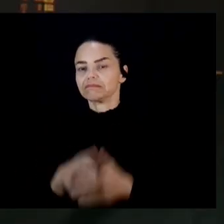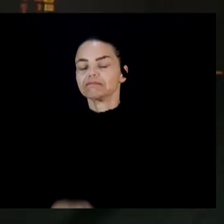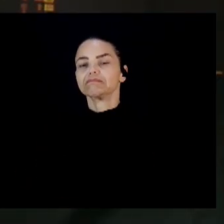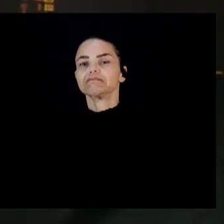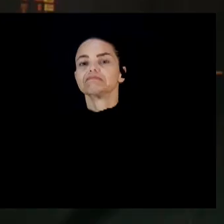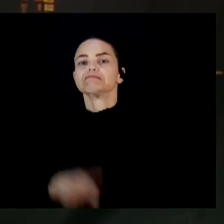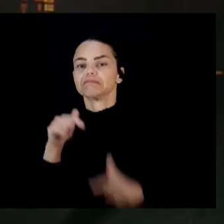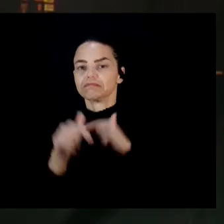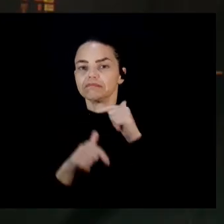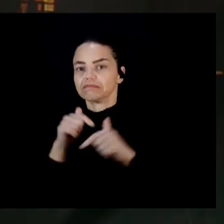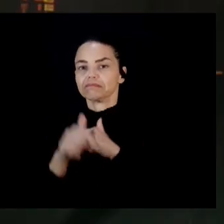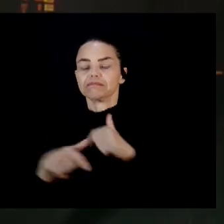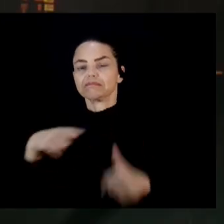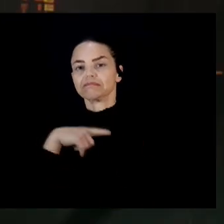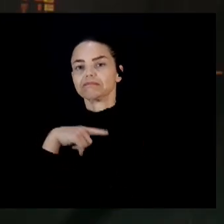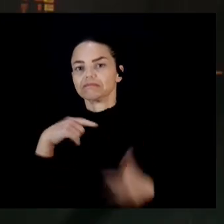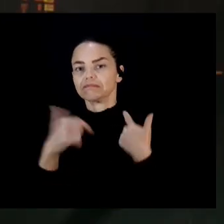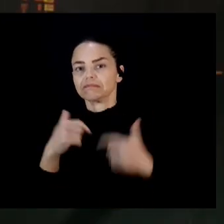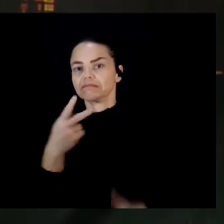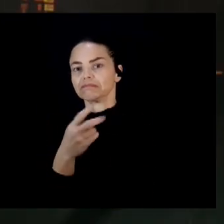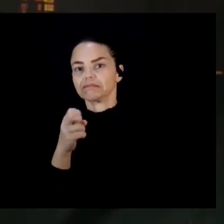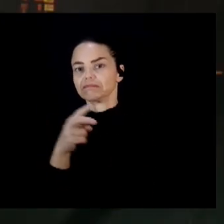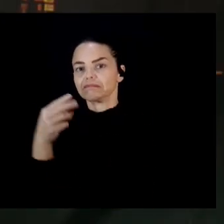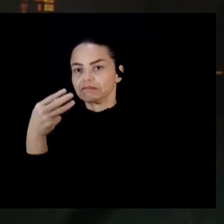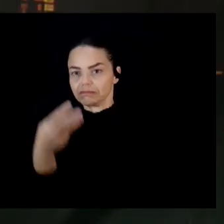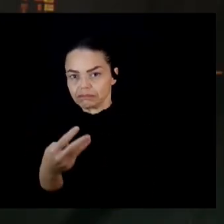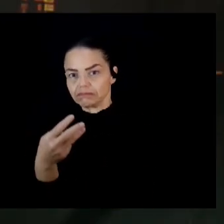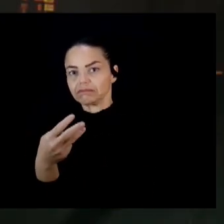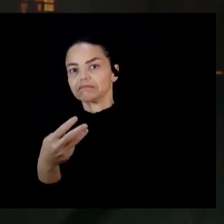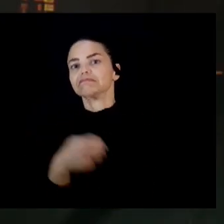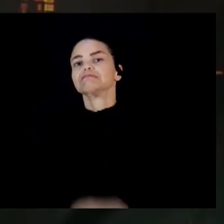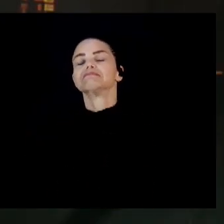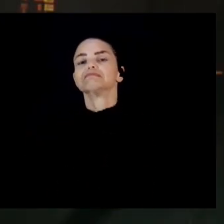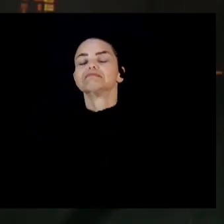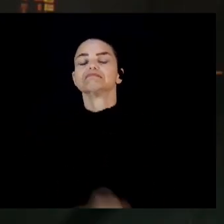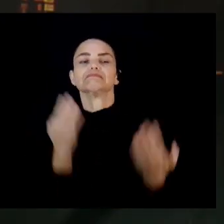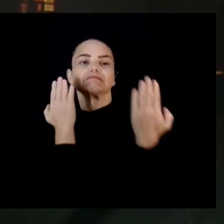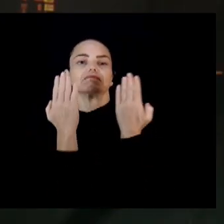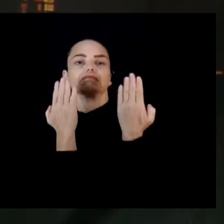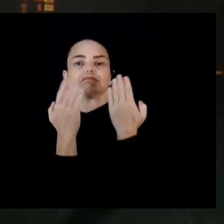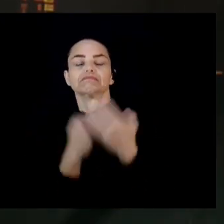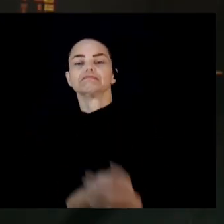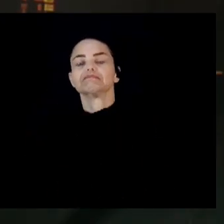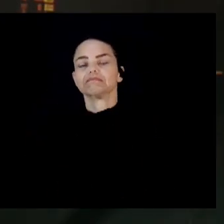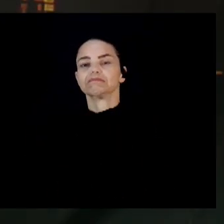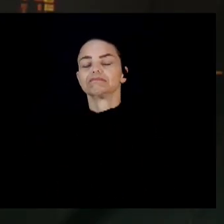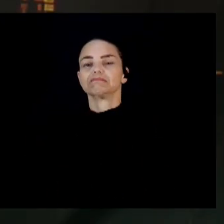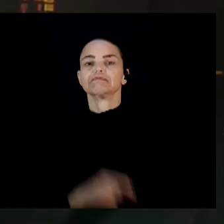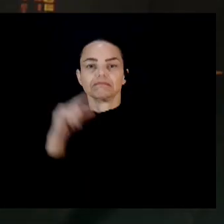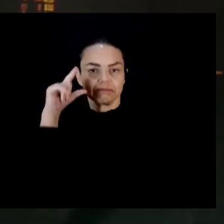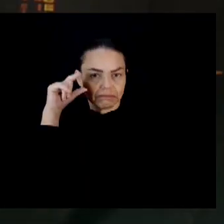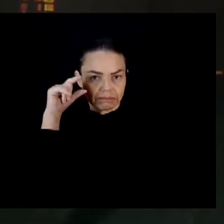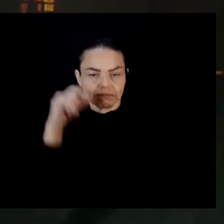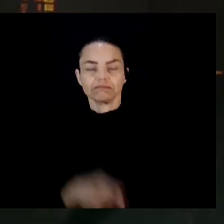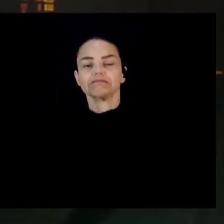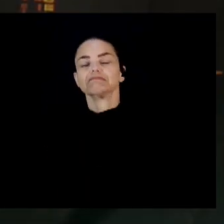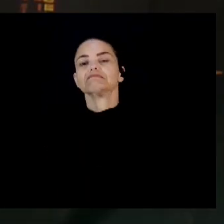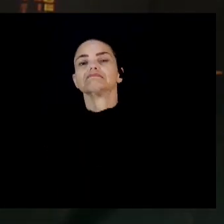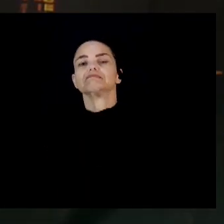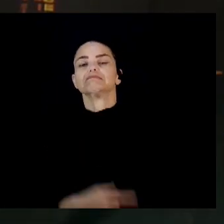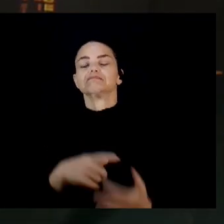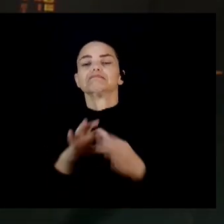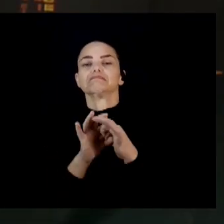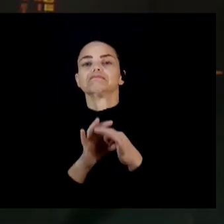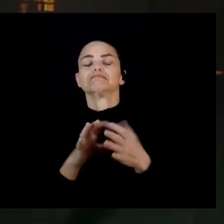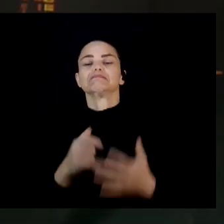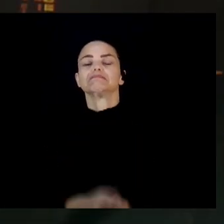gente tem um trabalho de 2023 chamado Comparação de Aparência no Instagram, o impacto da inspiração fitness